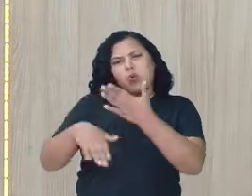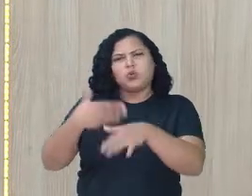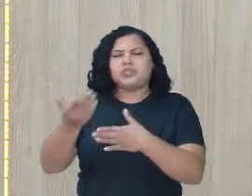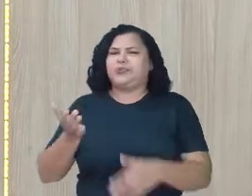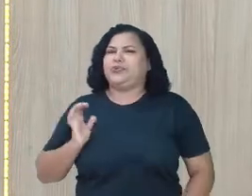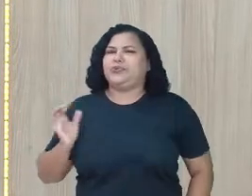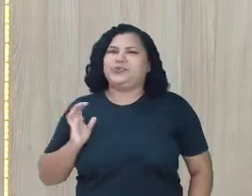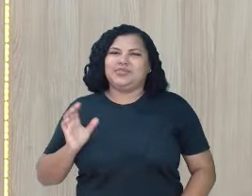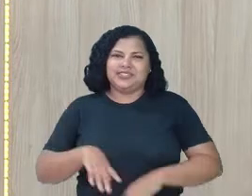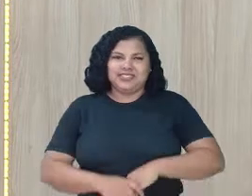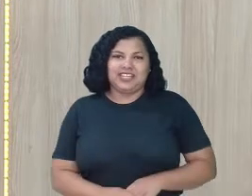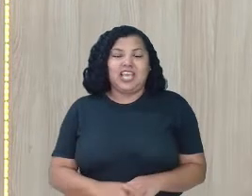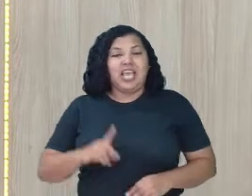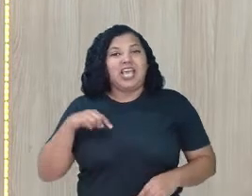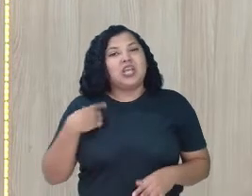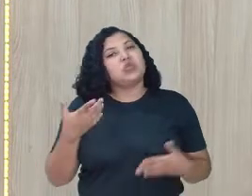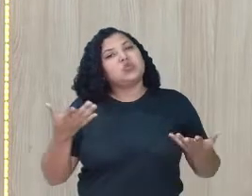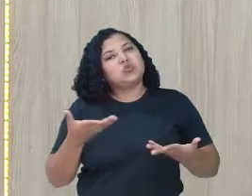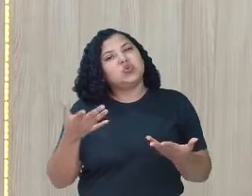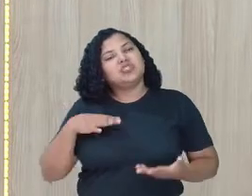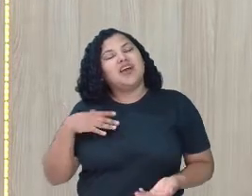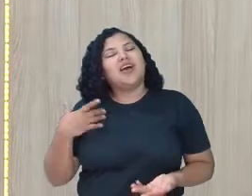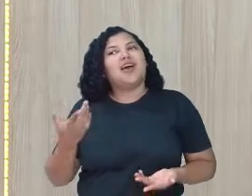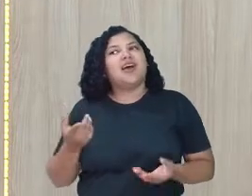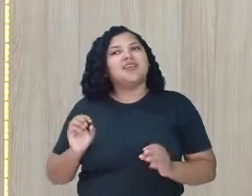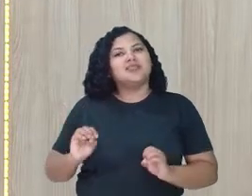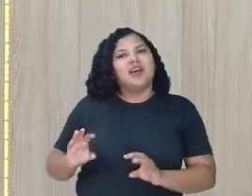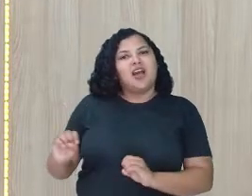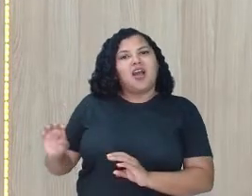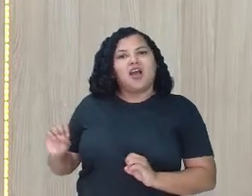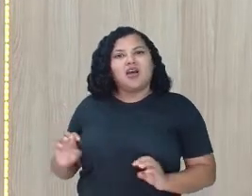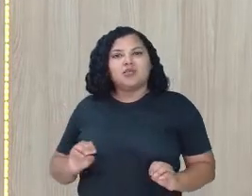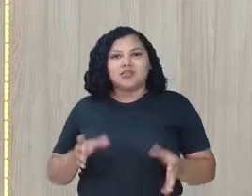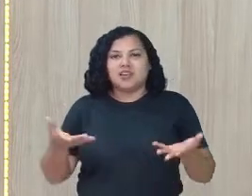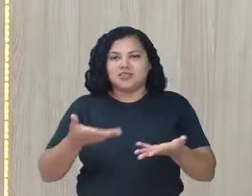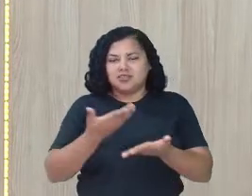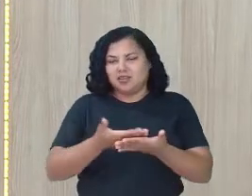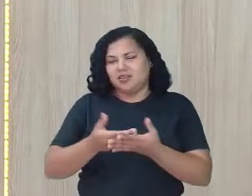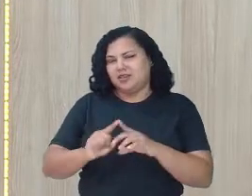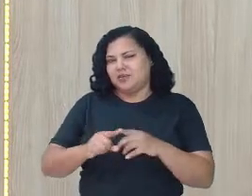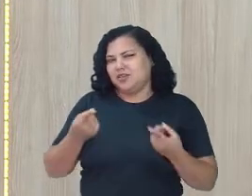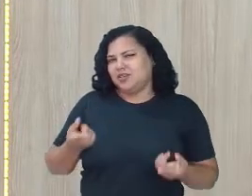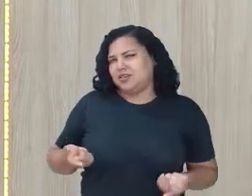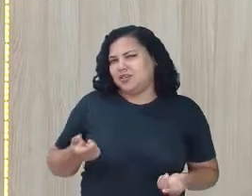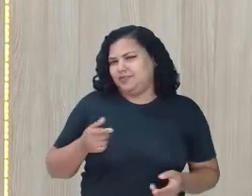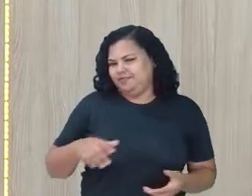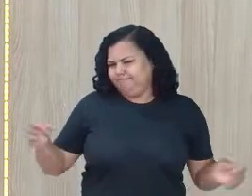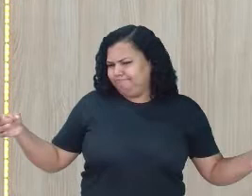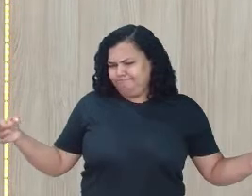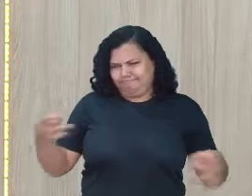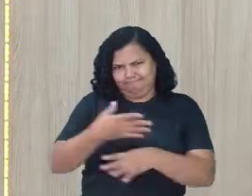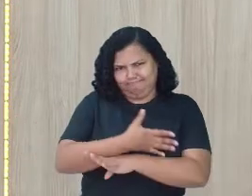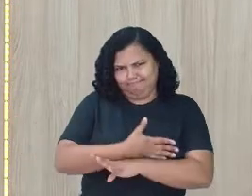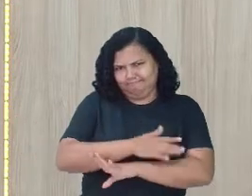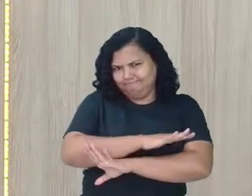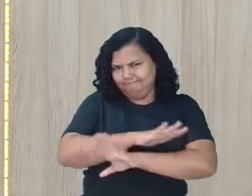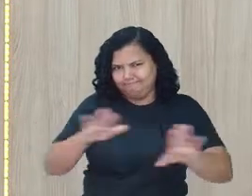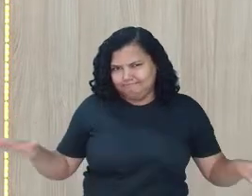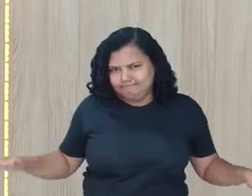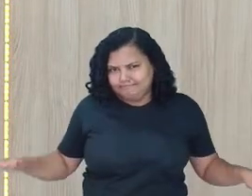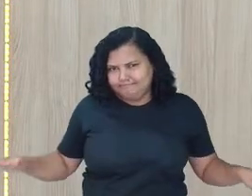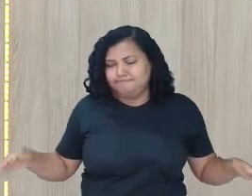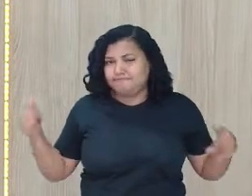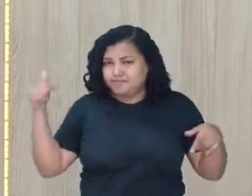E a gente hoje está fazendo essa aula, mas ela não é assim, ela não vai se acabar, ela não vai se